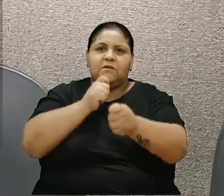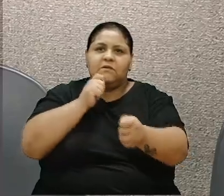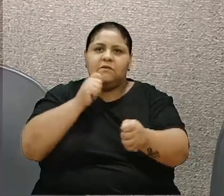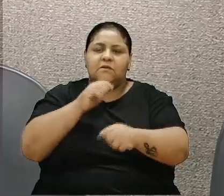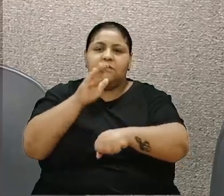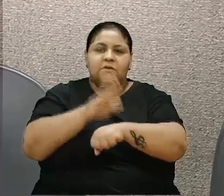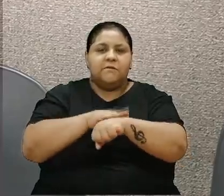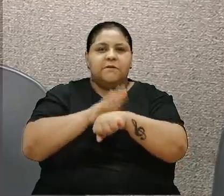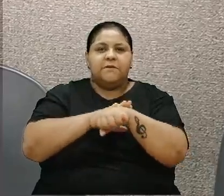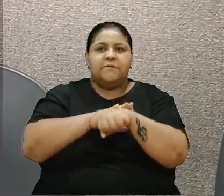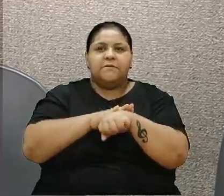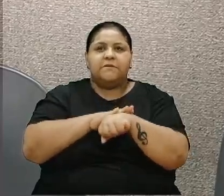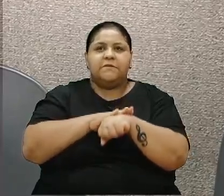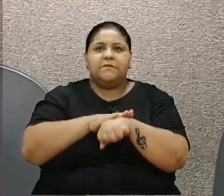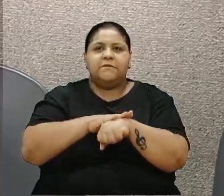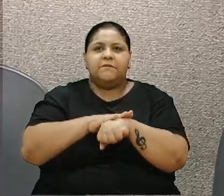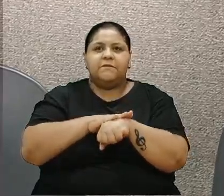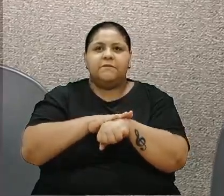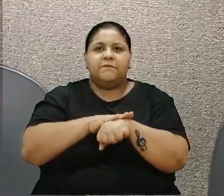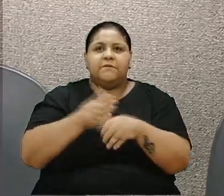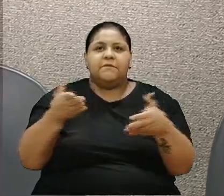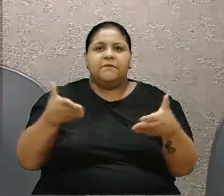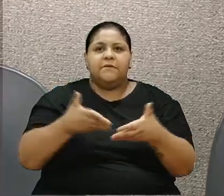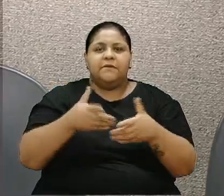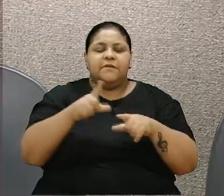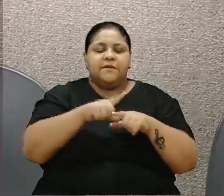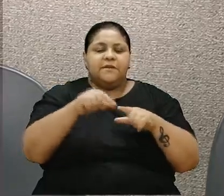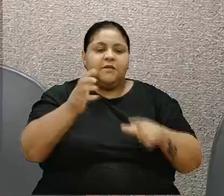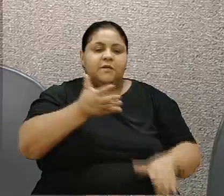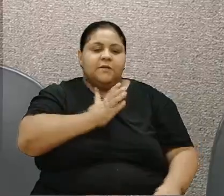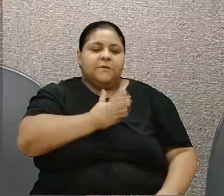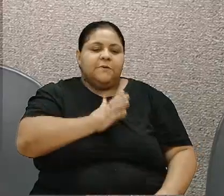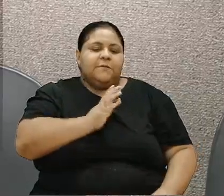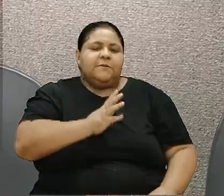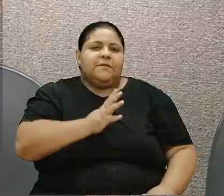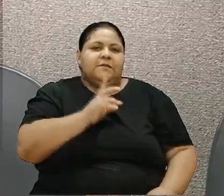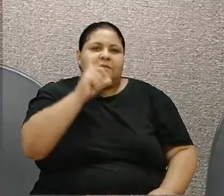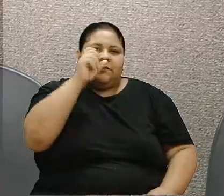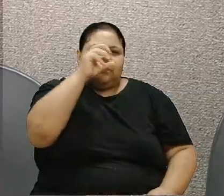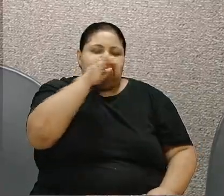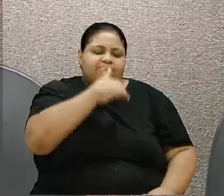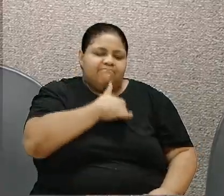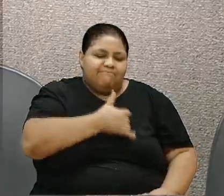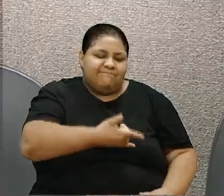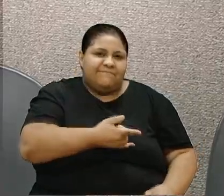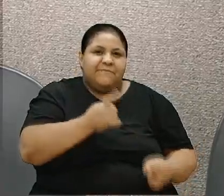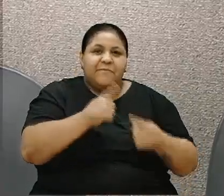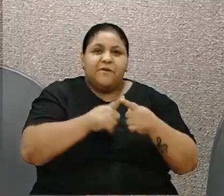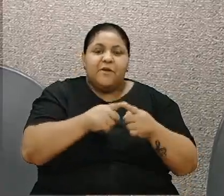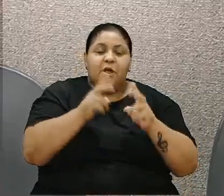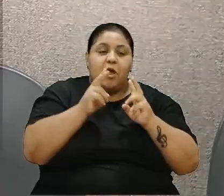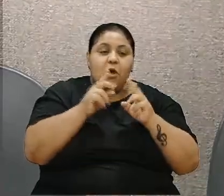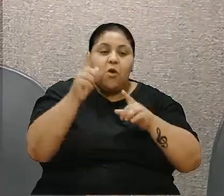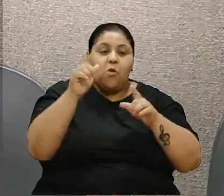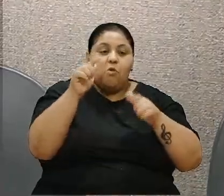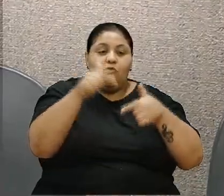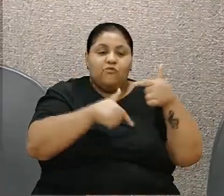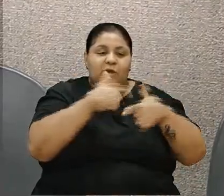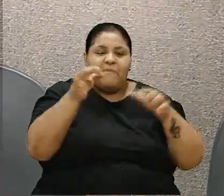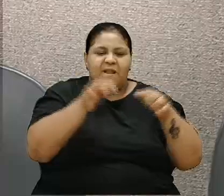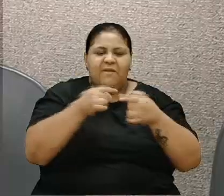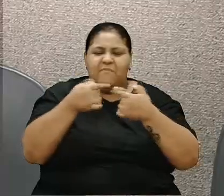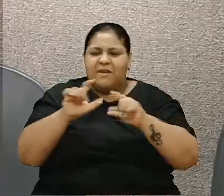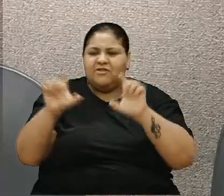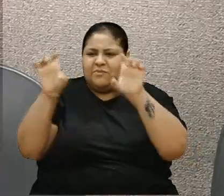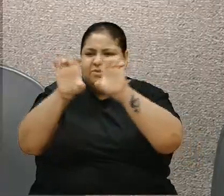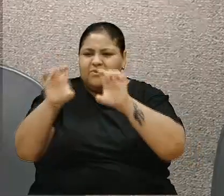momentos em que a gente saía com o coração bastante apertado por ver um trabalho incrível, mas uma estrutura muito